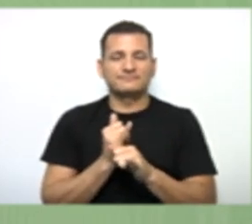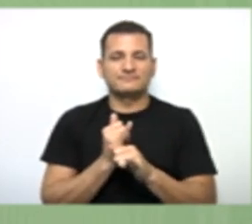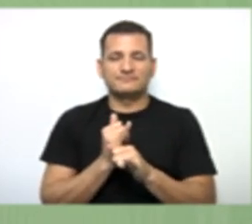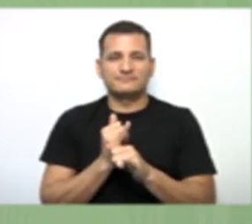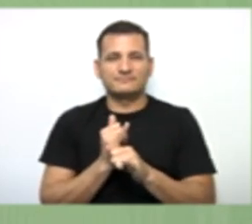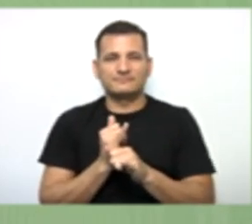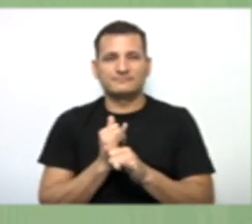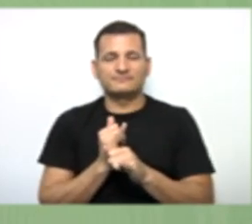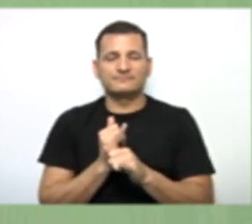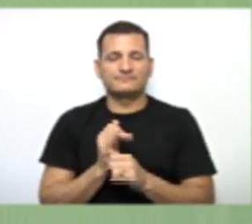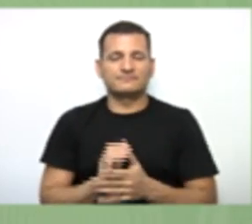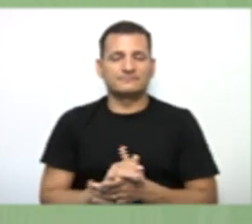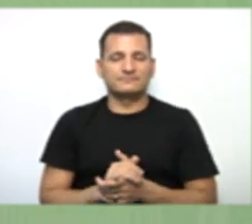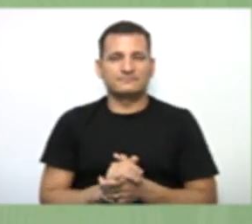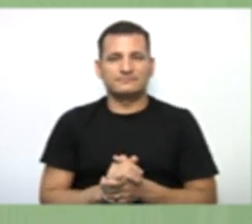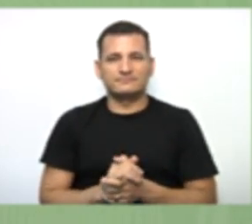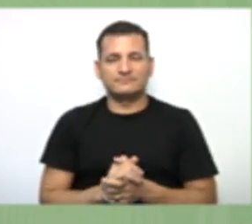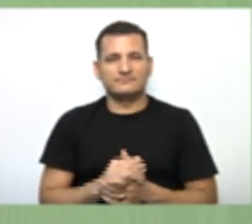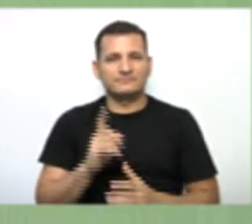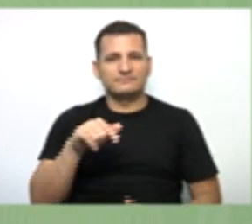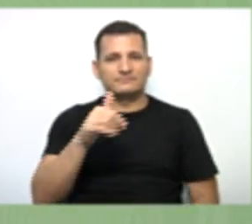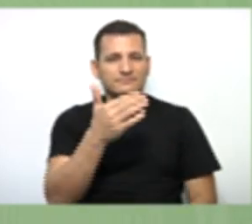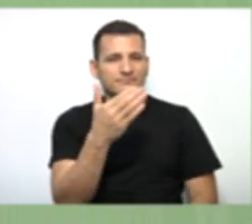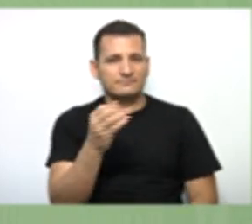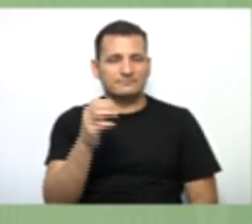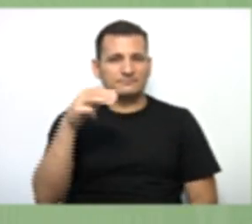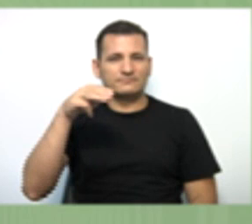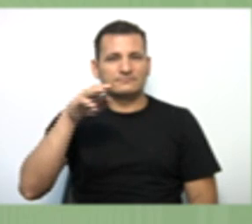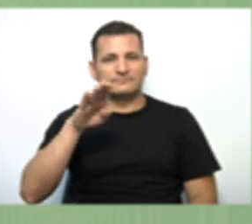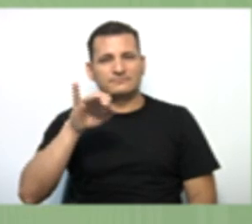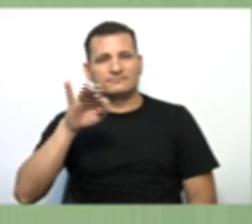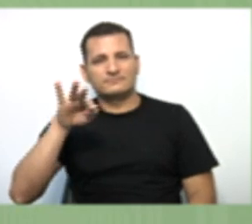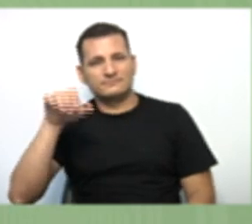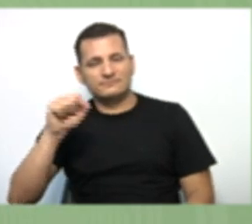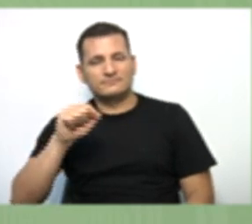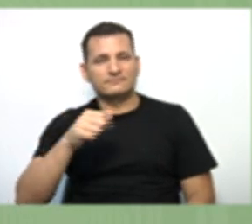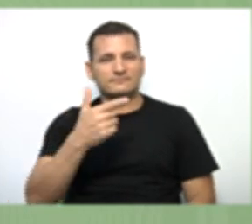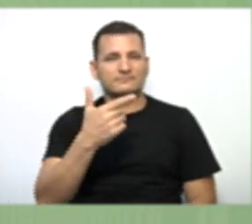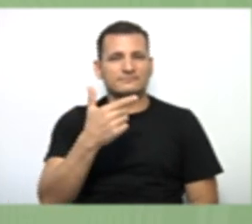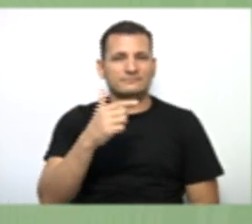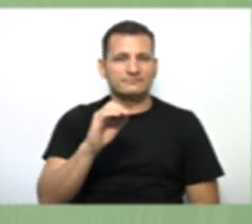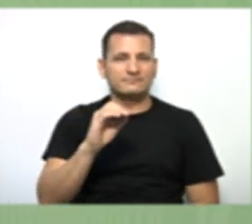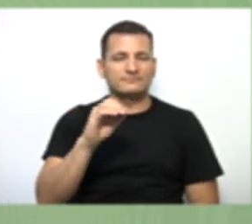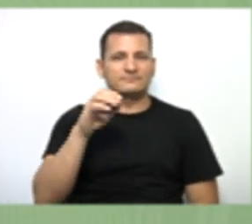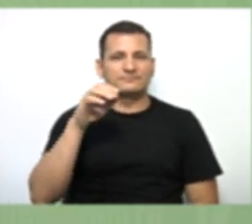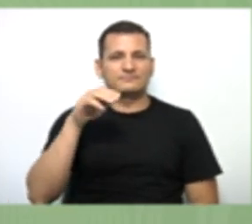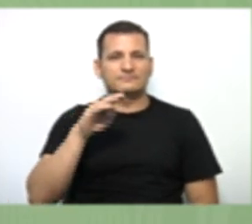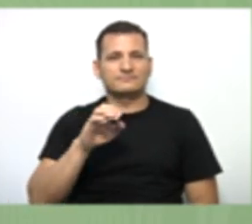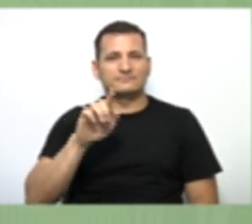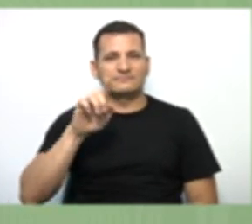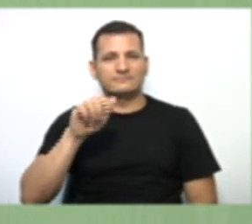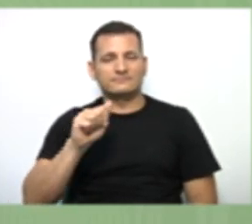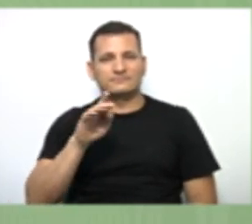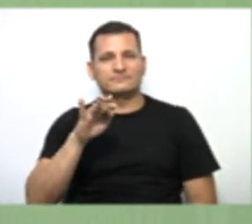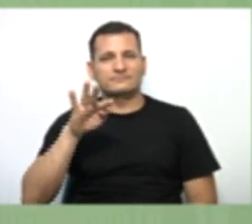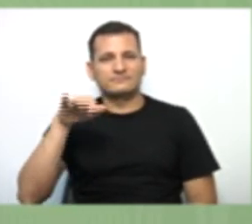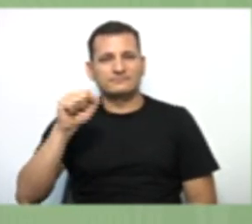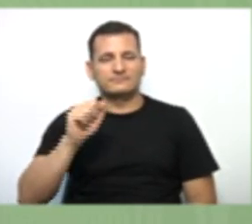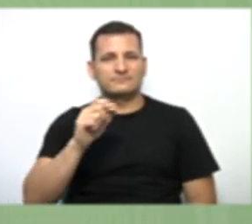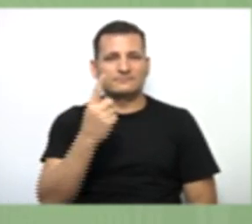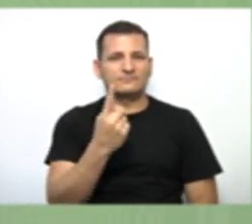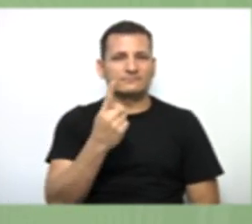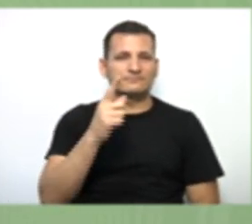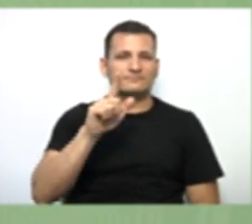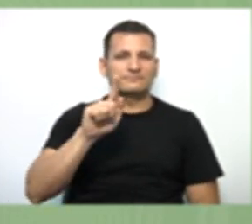toda a medição de internet, gente, é 10 megabits, 20 megabits, 30 megabits, 1